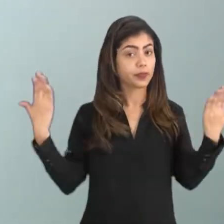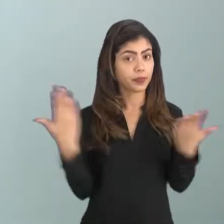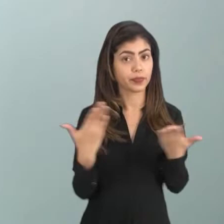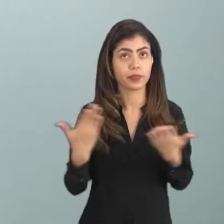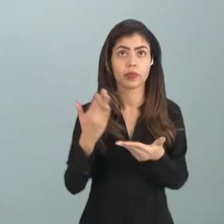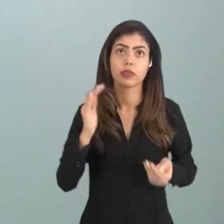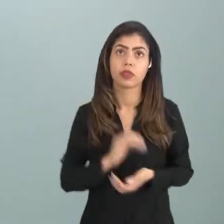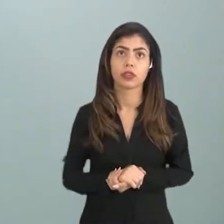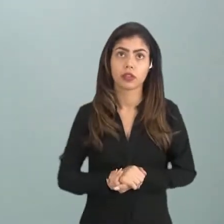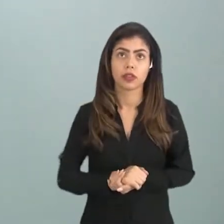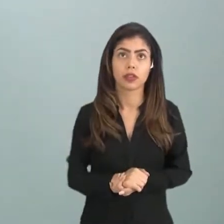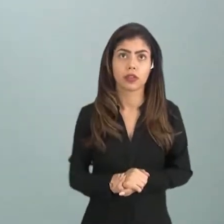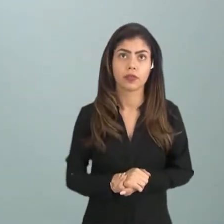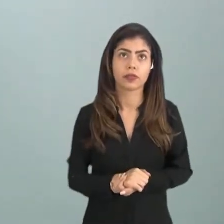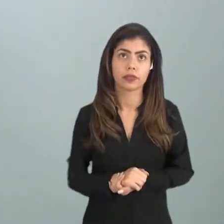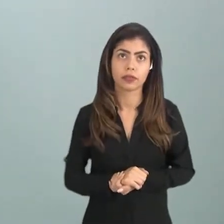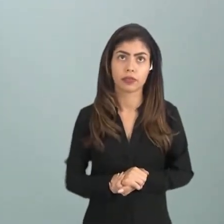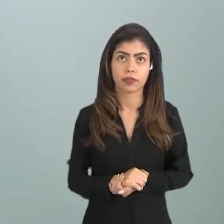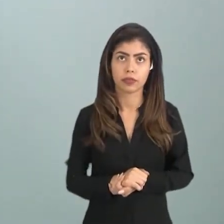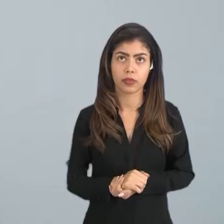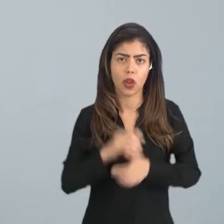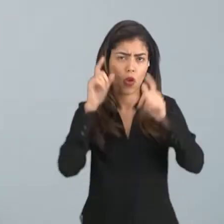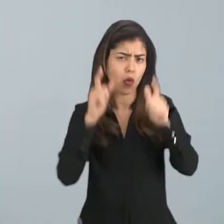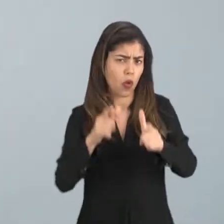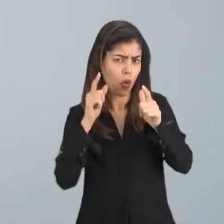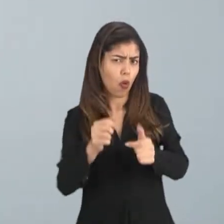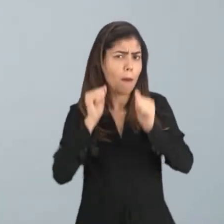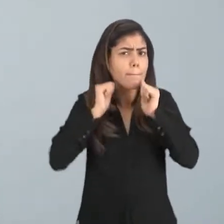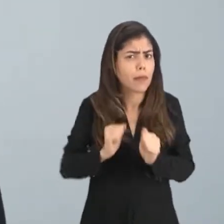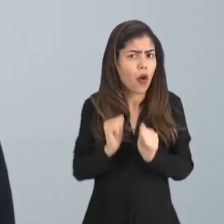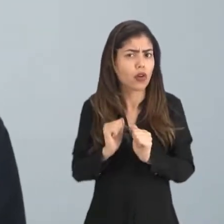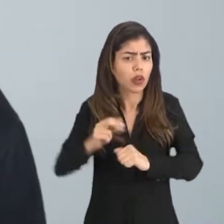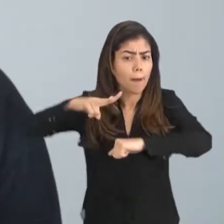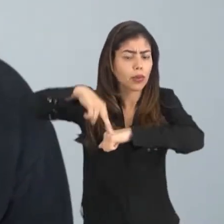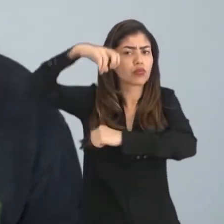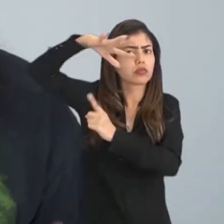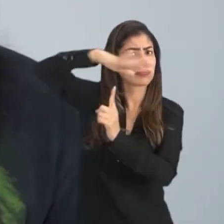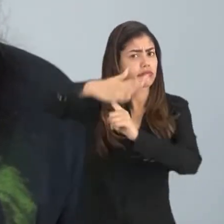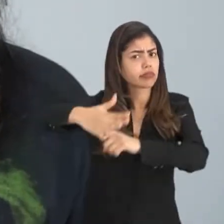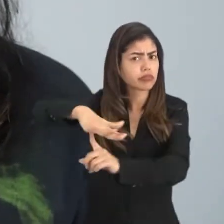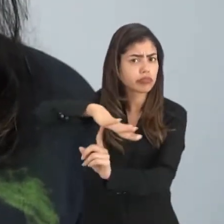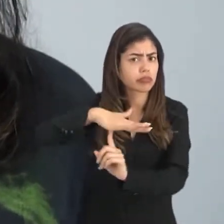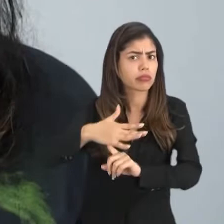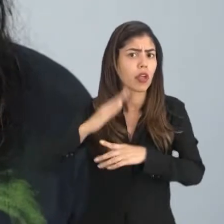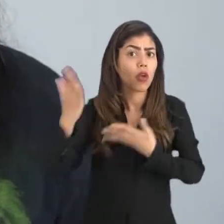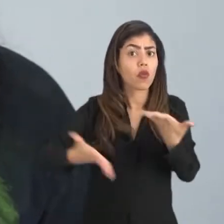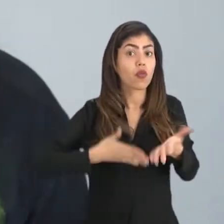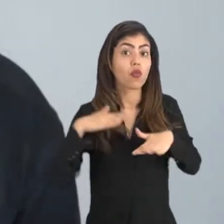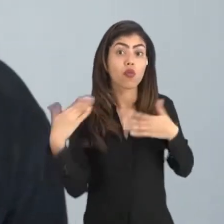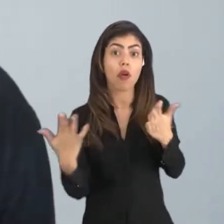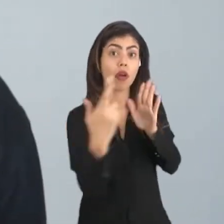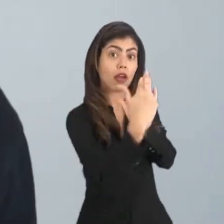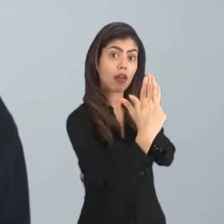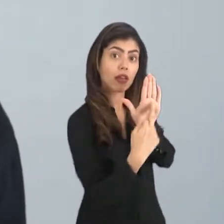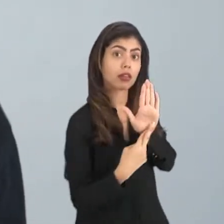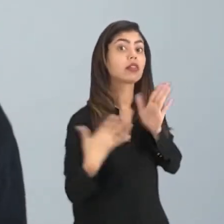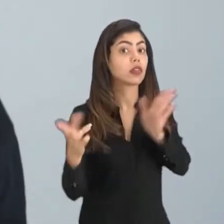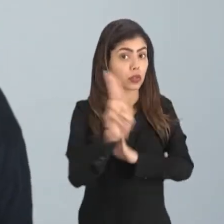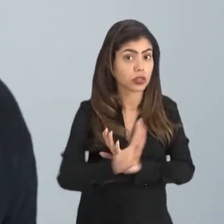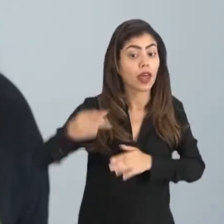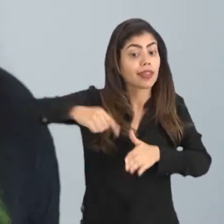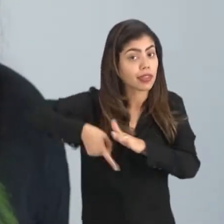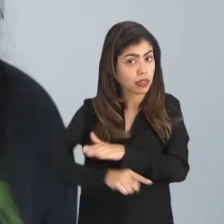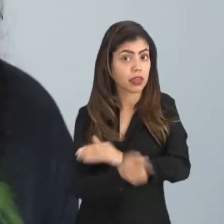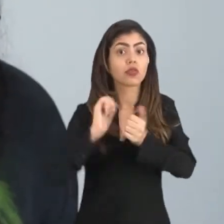né? Onde a gente pode praticar o paraquedismo hoje, né? Quais são as regras, quais são as modalidades